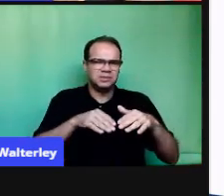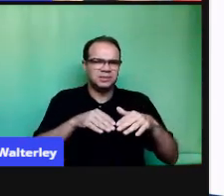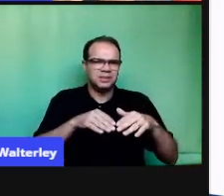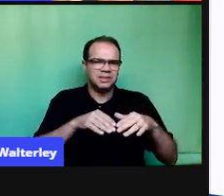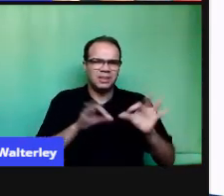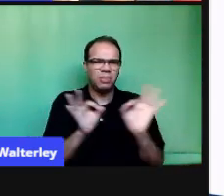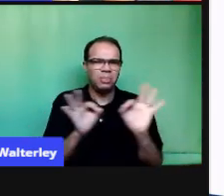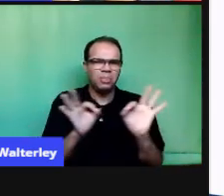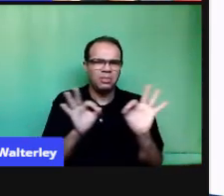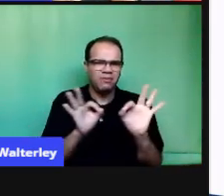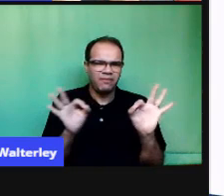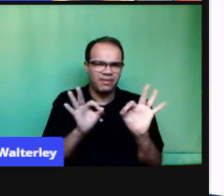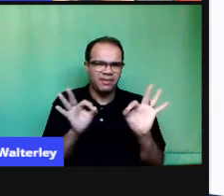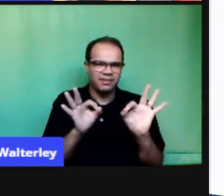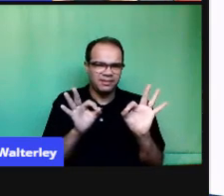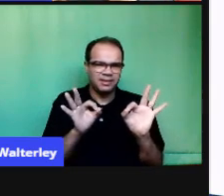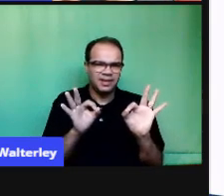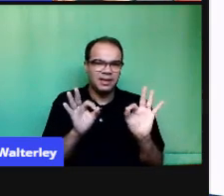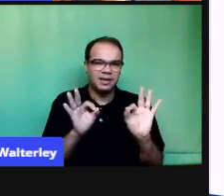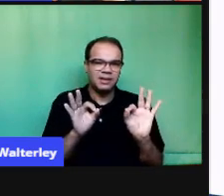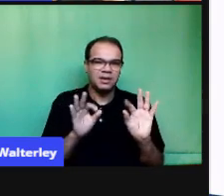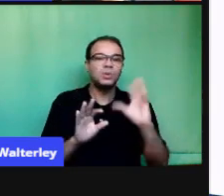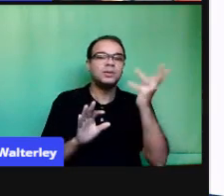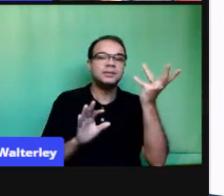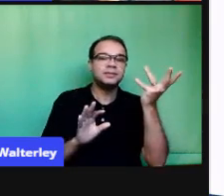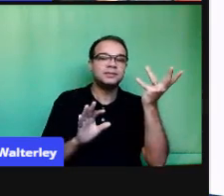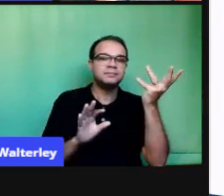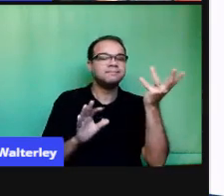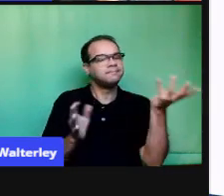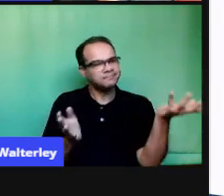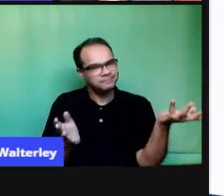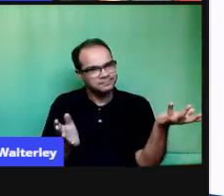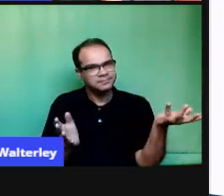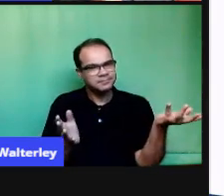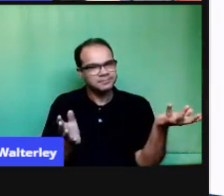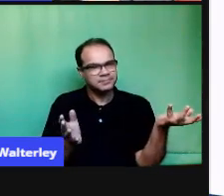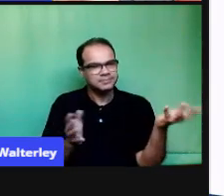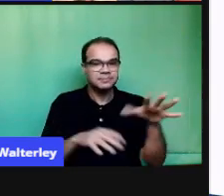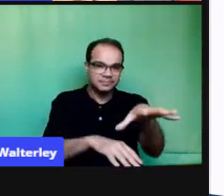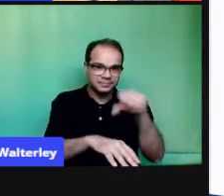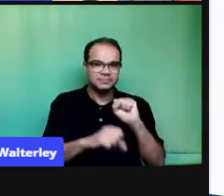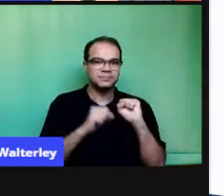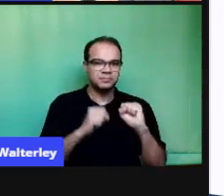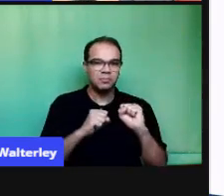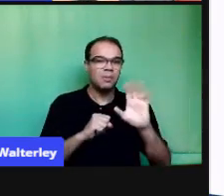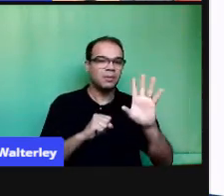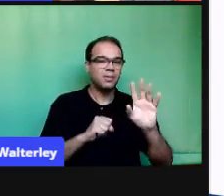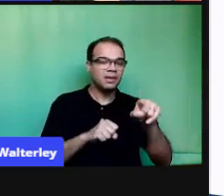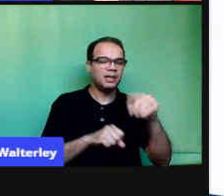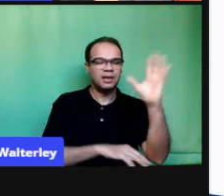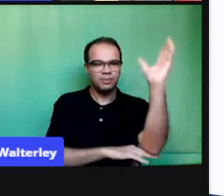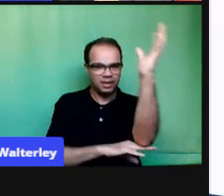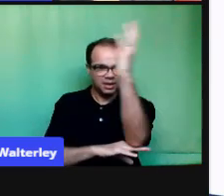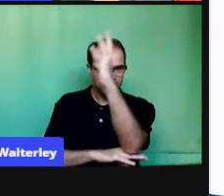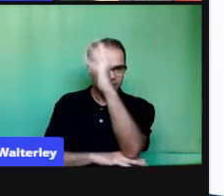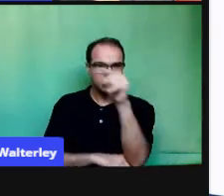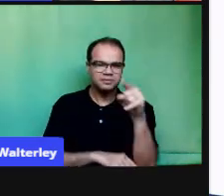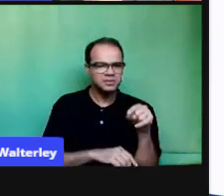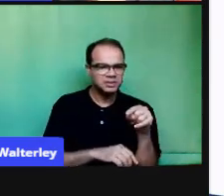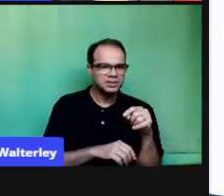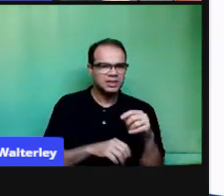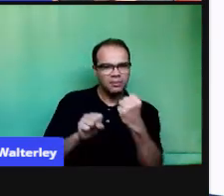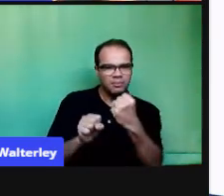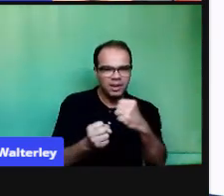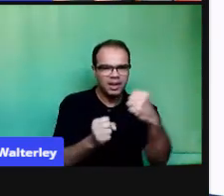apenas tratando o ambiente. Com isso, nós conseguimos garantir a saúde do animal, tanto pela vacinação, né, como prevenção, como